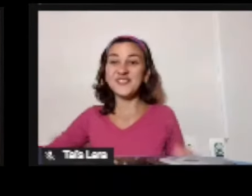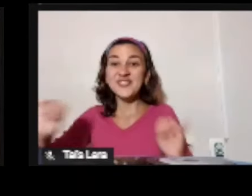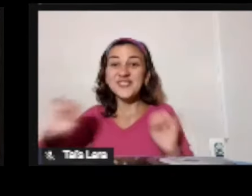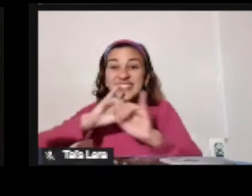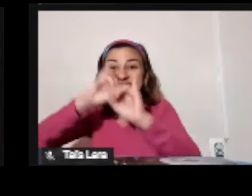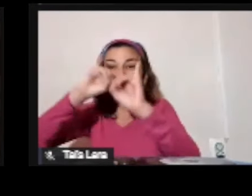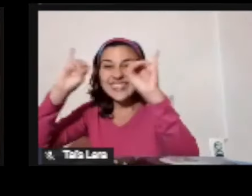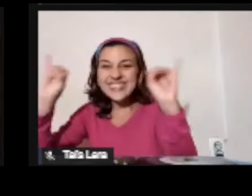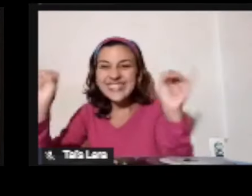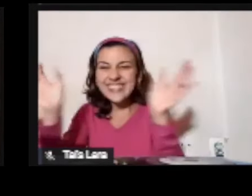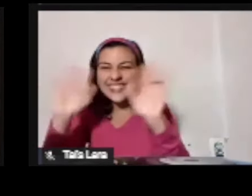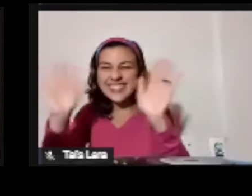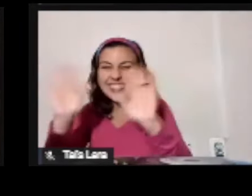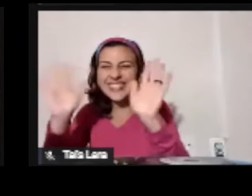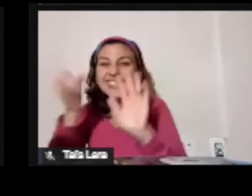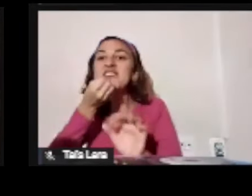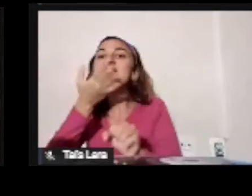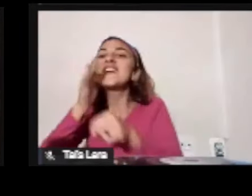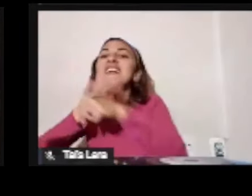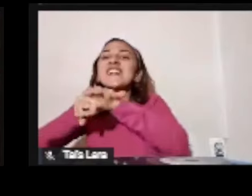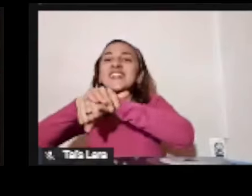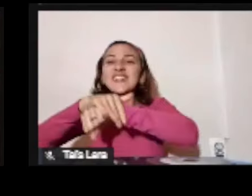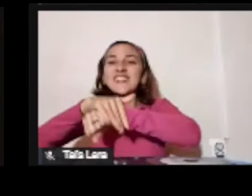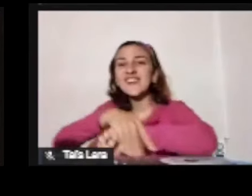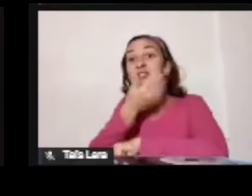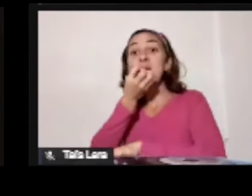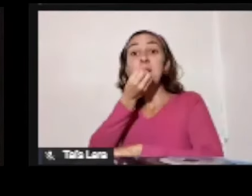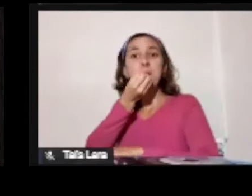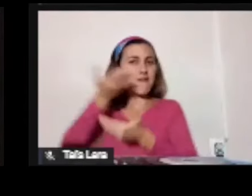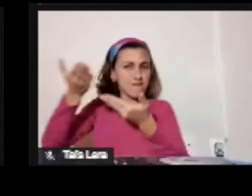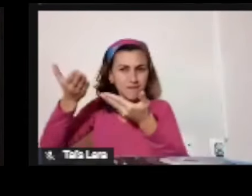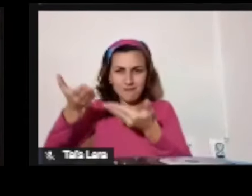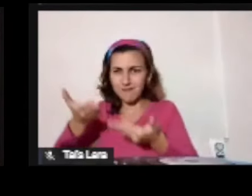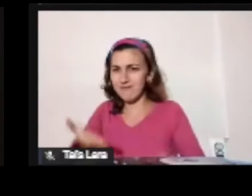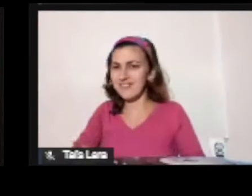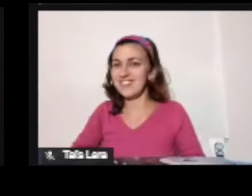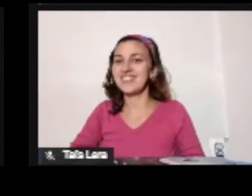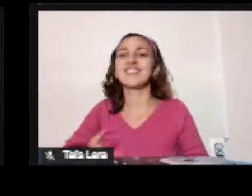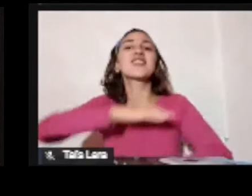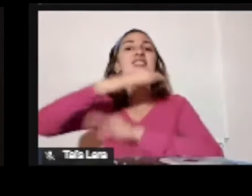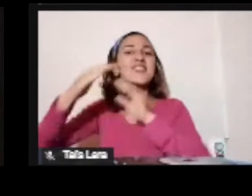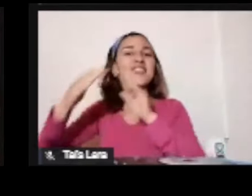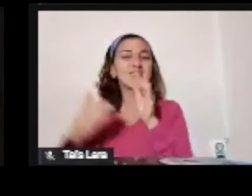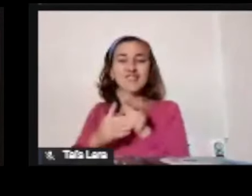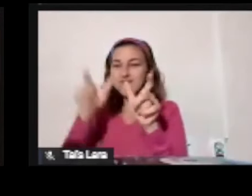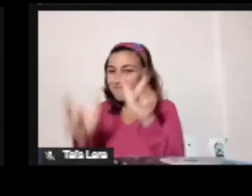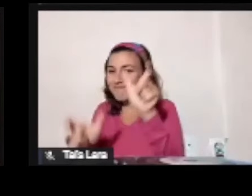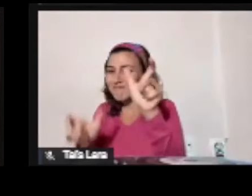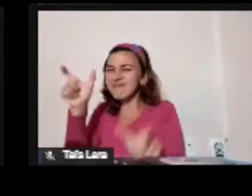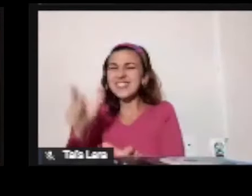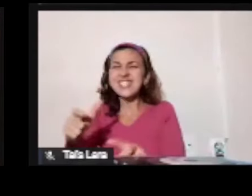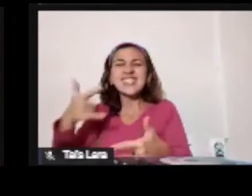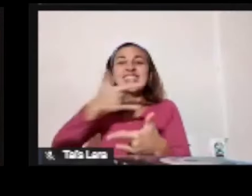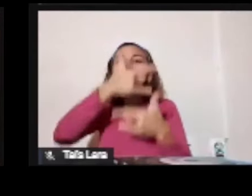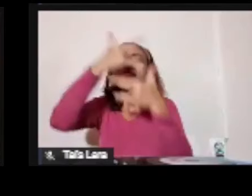Boa noite, bem-vindos e bem-vindas a essa nossa live que tá